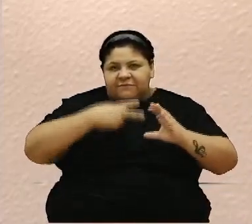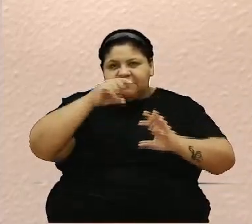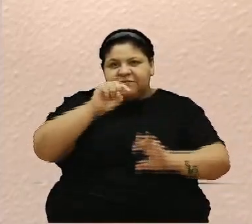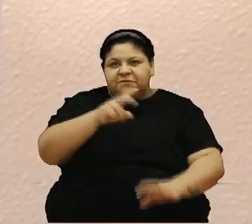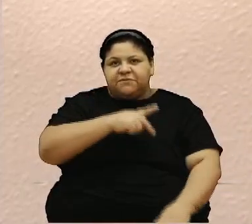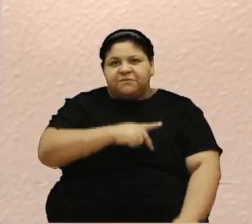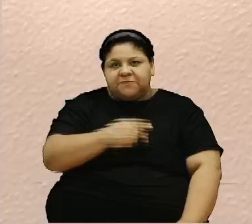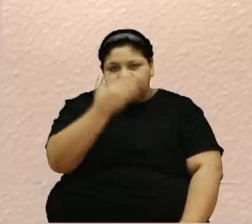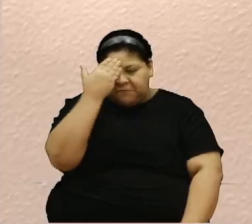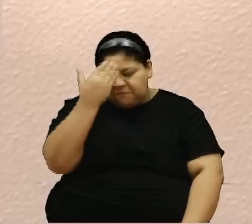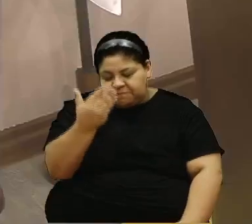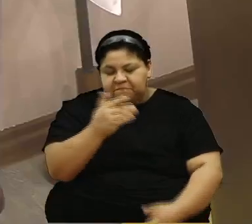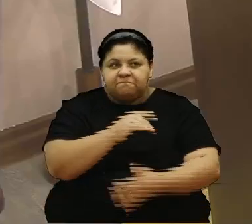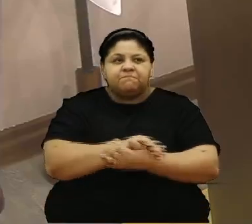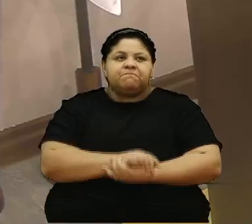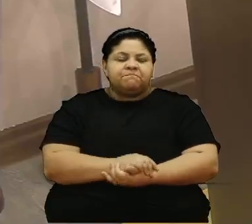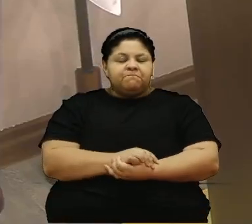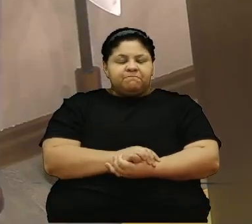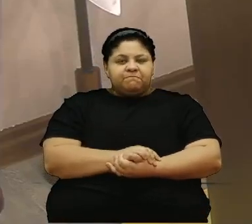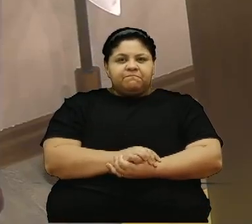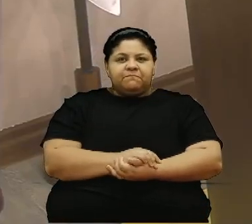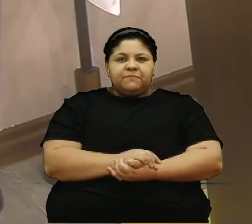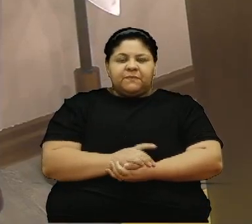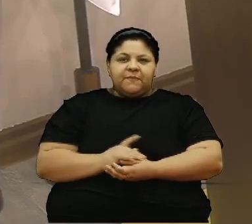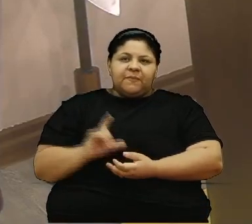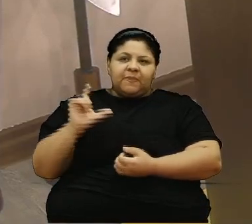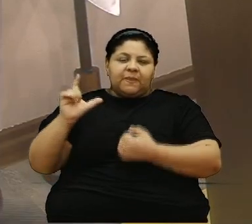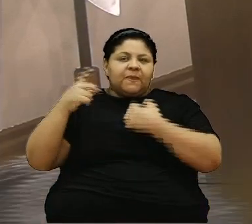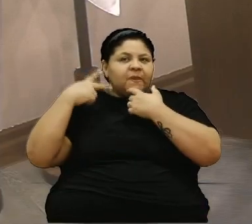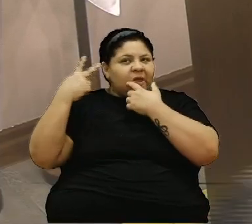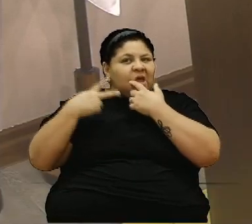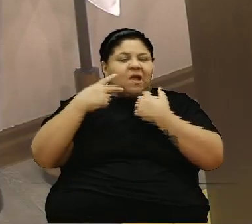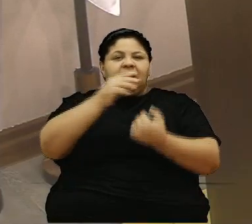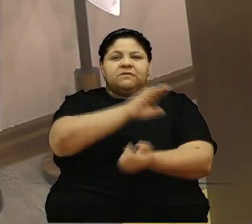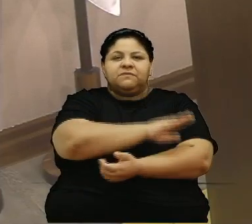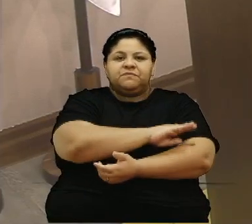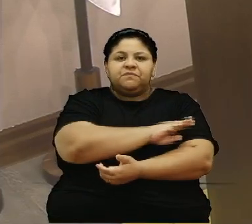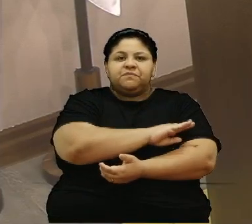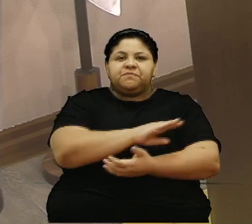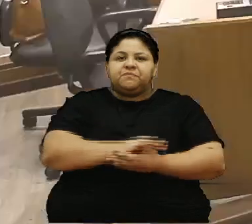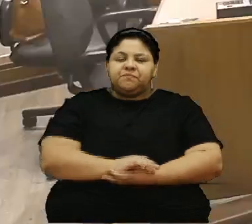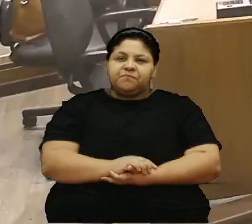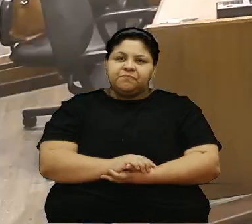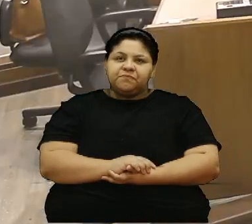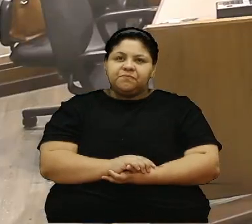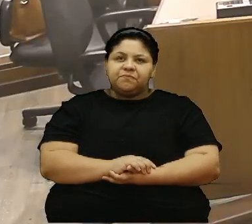senhor presidente. Obrigada. Obrigado. Com a palavra, o vereador Ramon Teles.